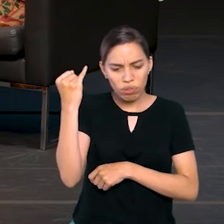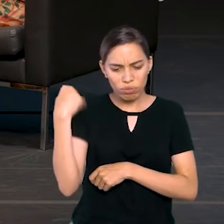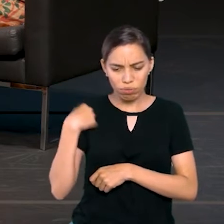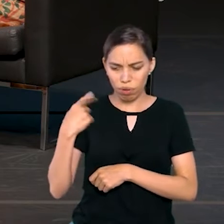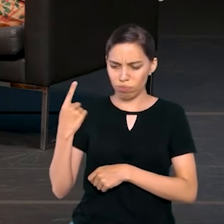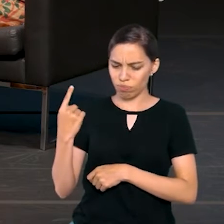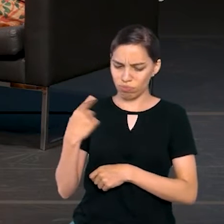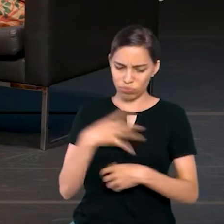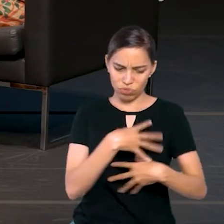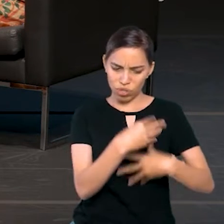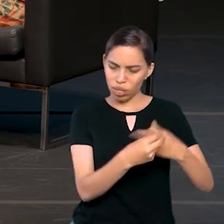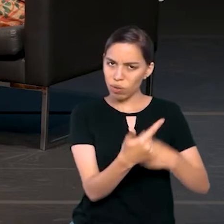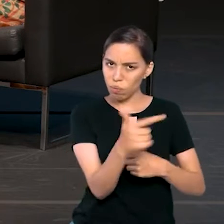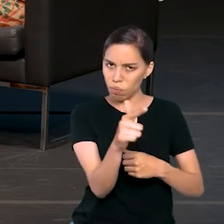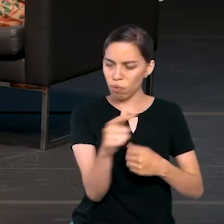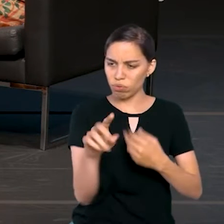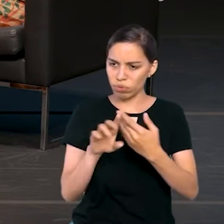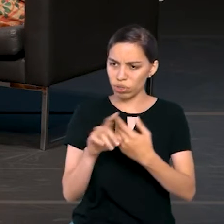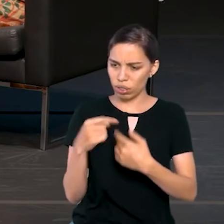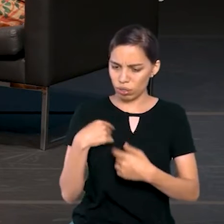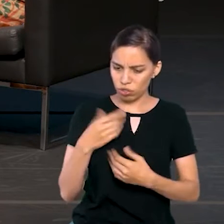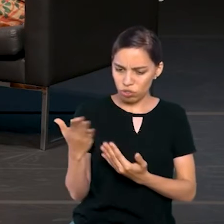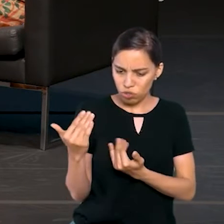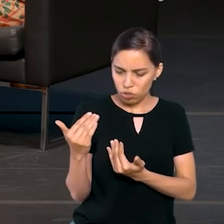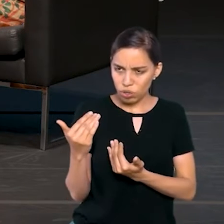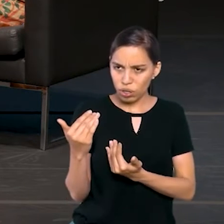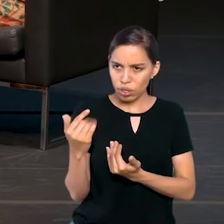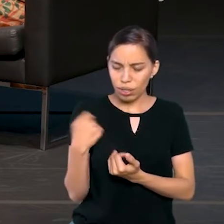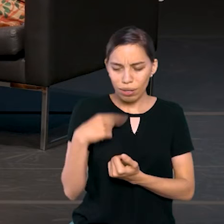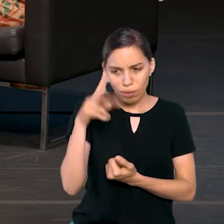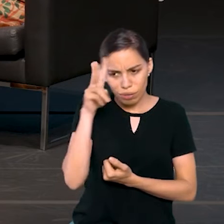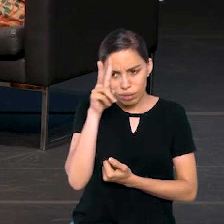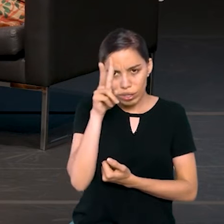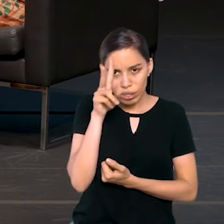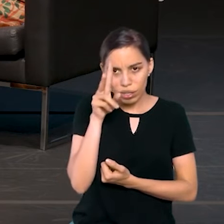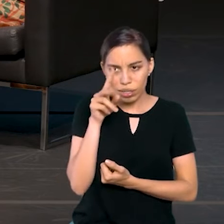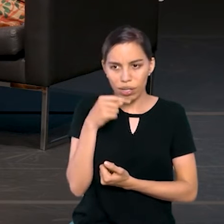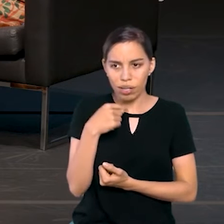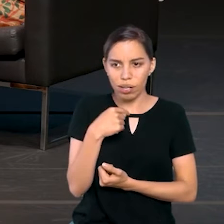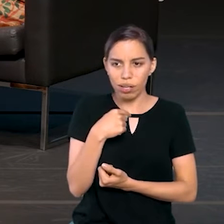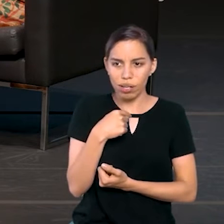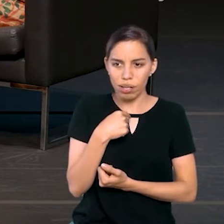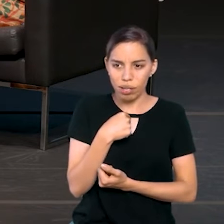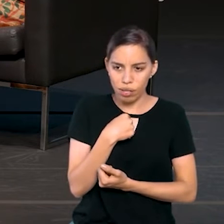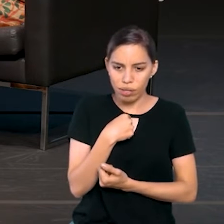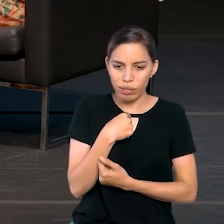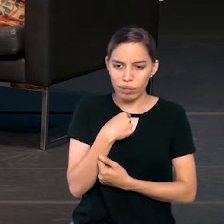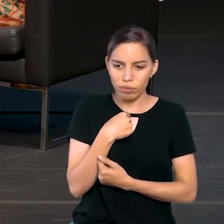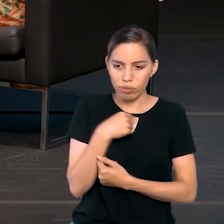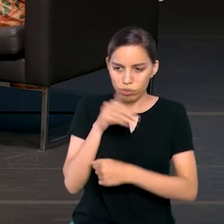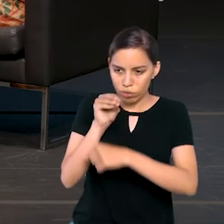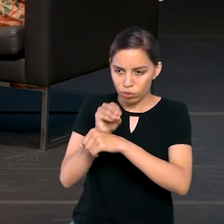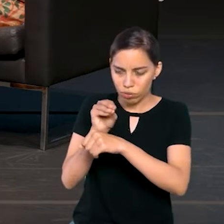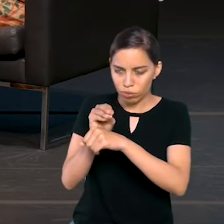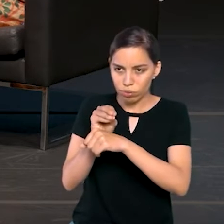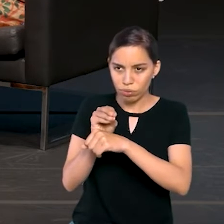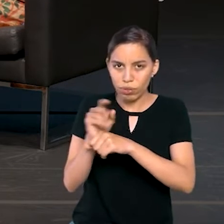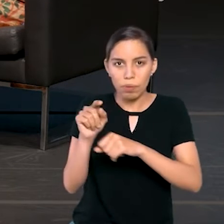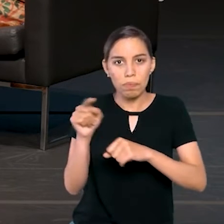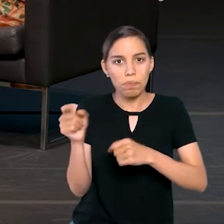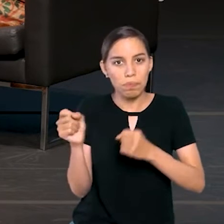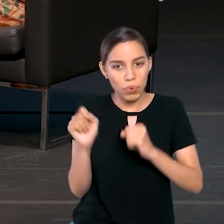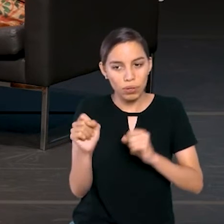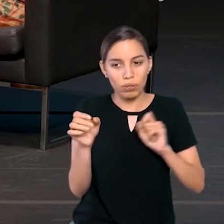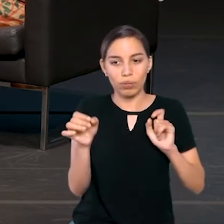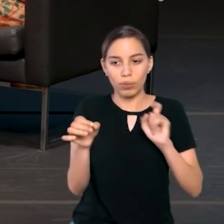nessa outra geração, porque é o que nos lembra que a gente tem um colo para voltar, que a gente tem essa rede, que a